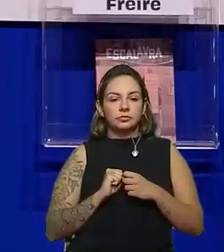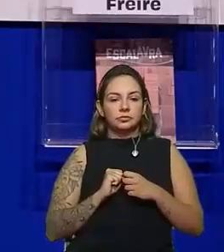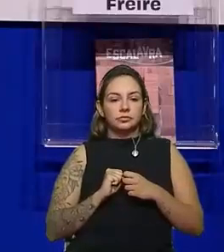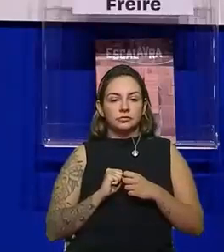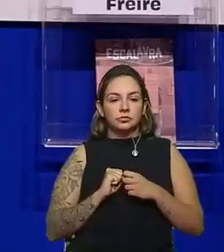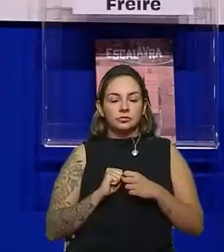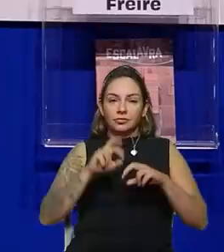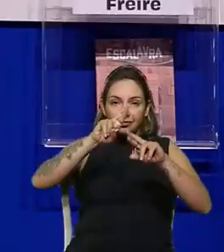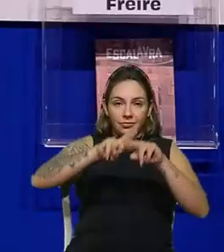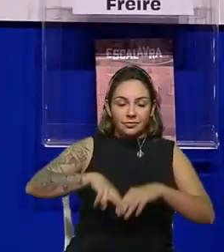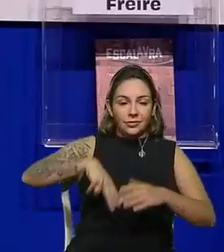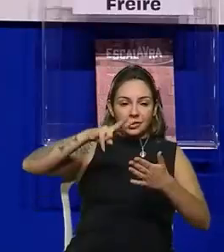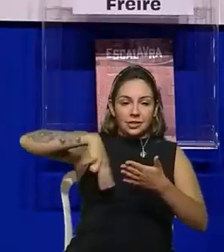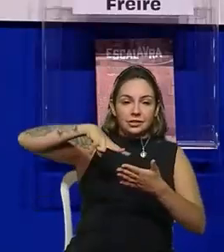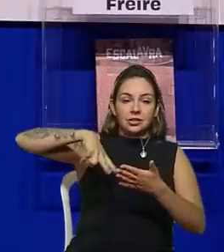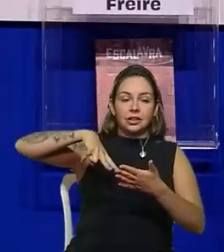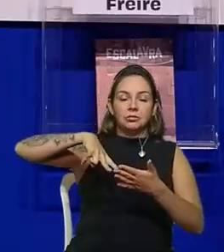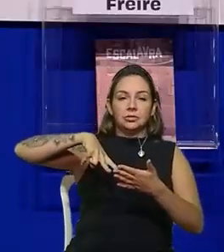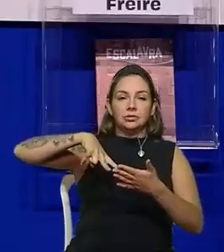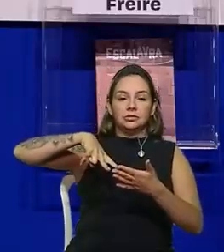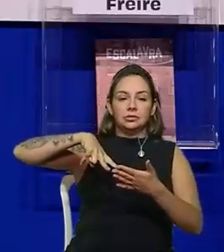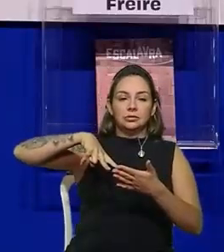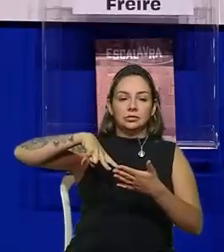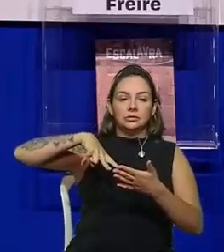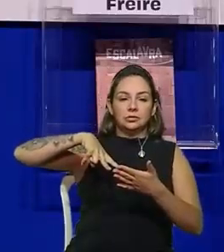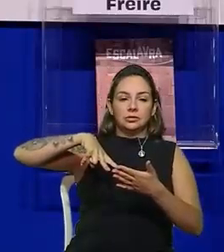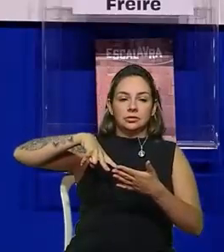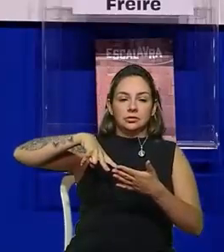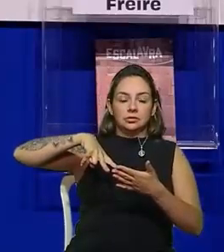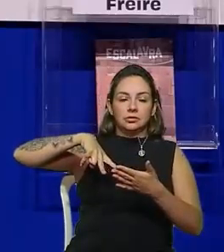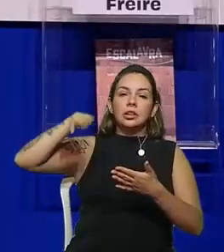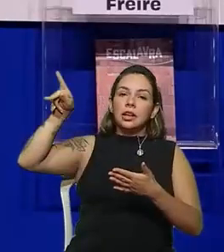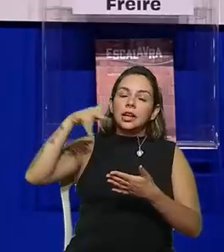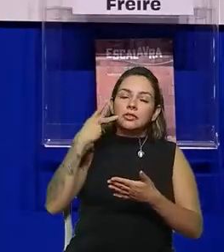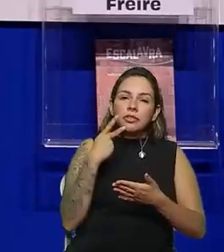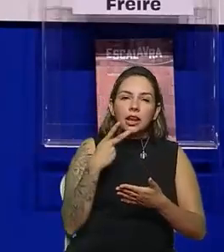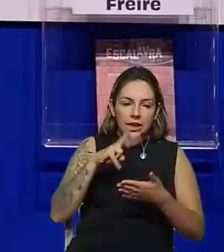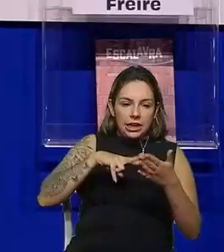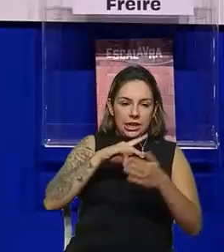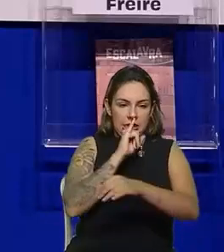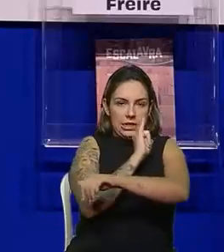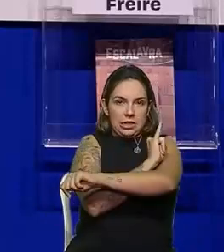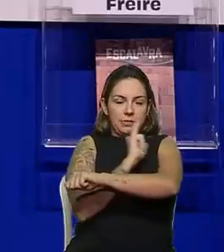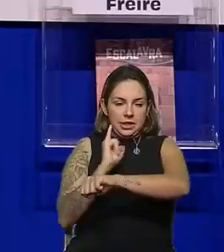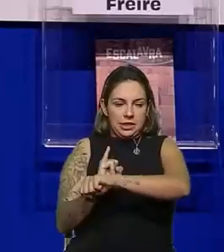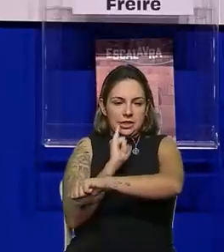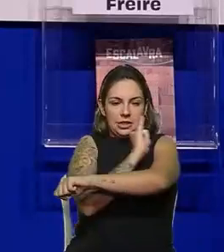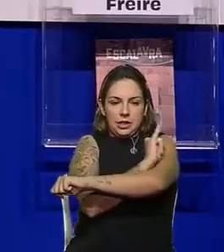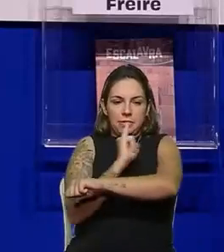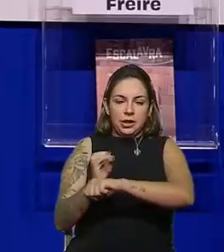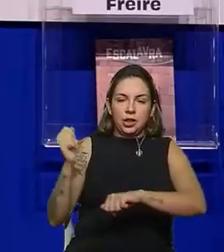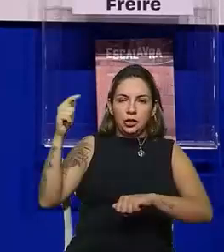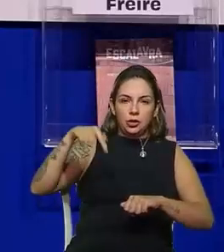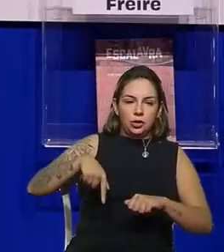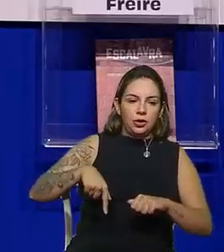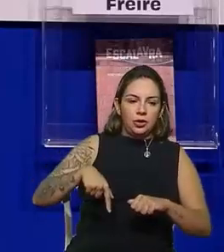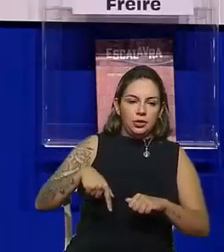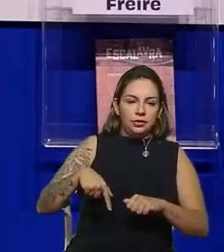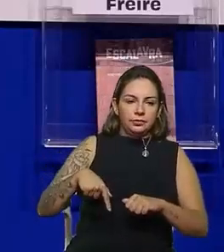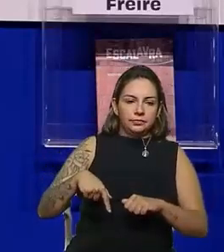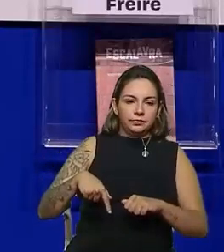ainda, o Drummond lê a Confidência do Itabirano, e ele diz: de Itabira trouxe prendas